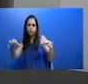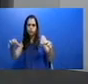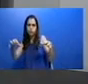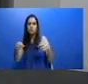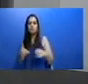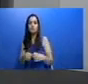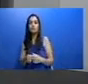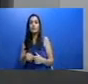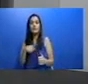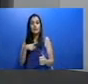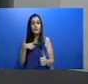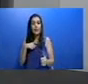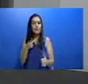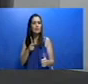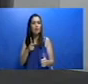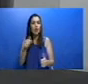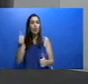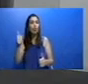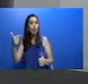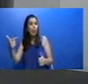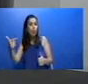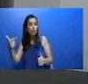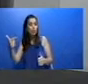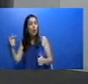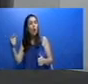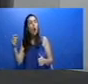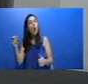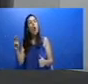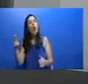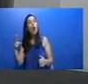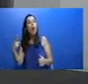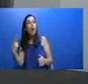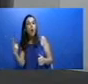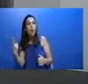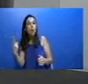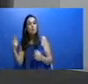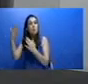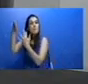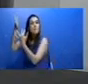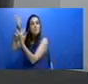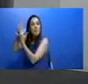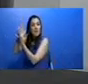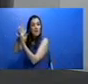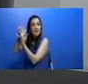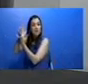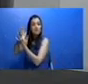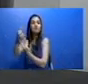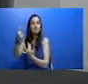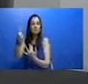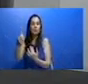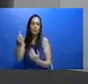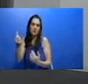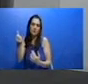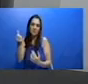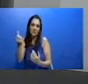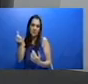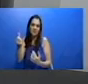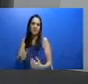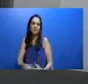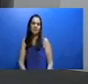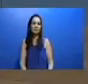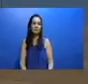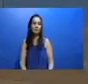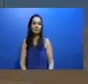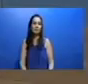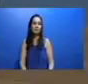com 12 ou também com 6. É dúzia ou meia dúzia. Então, os ovos nós vamos colocar aqui.